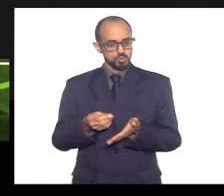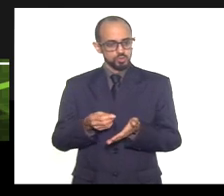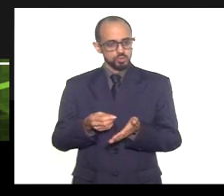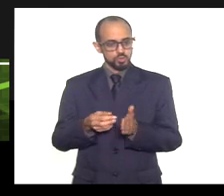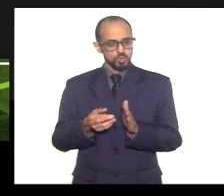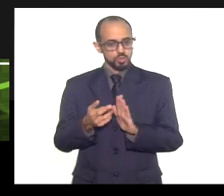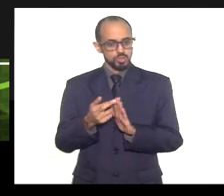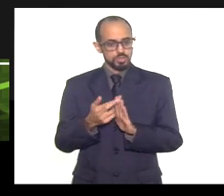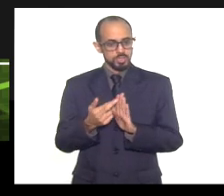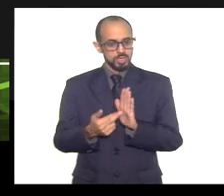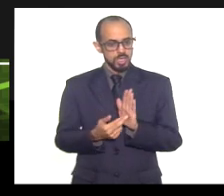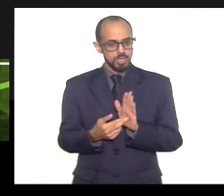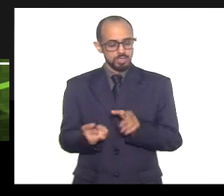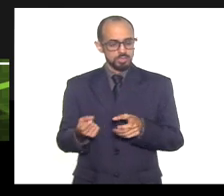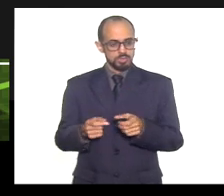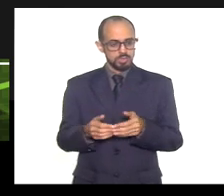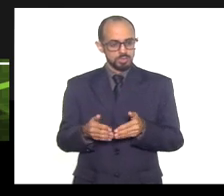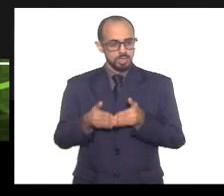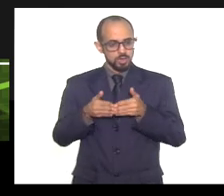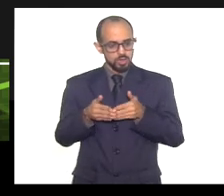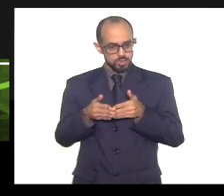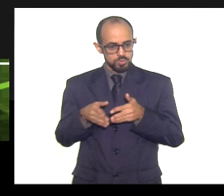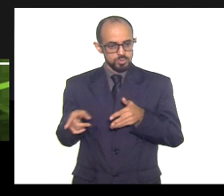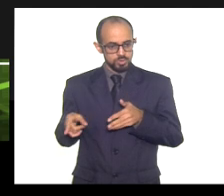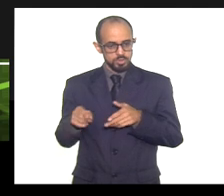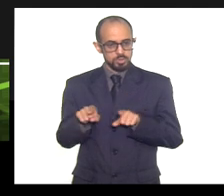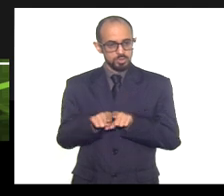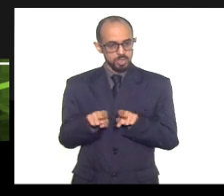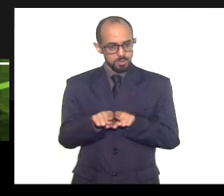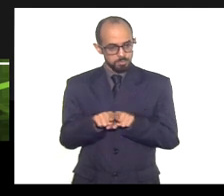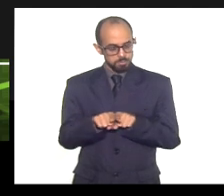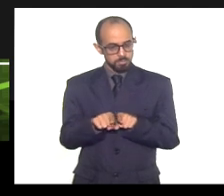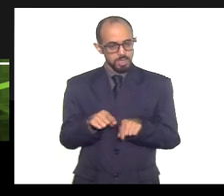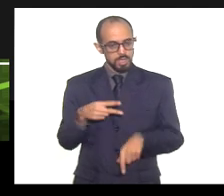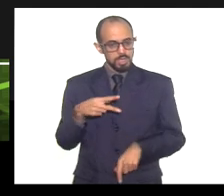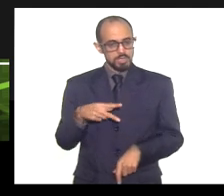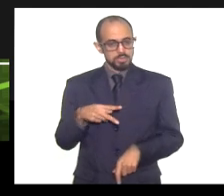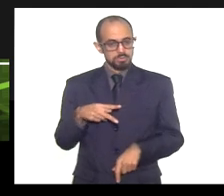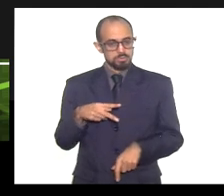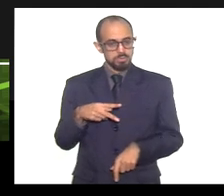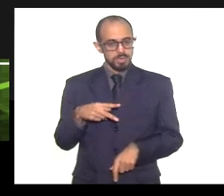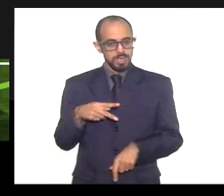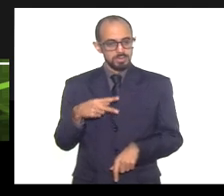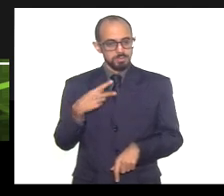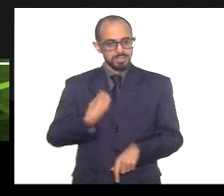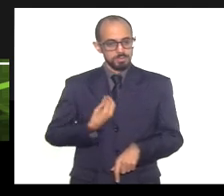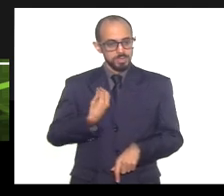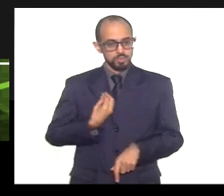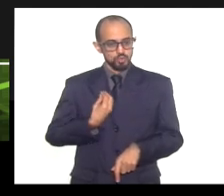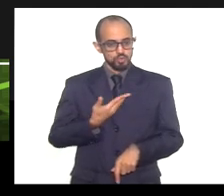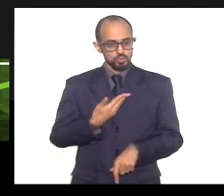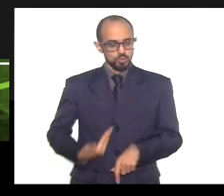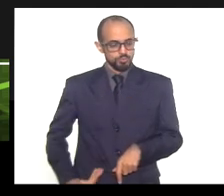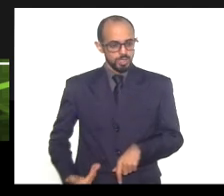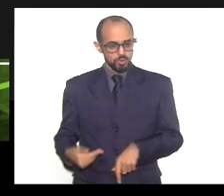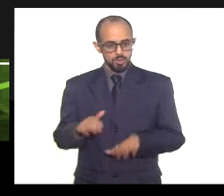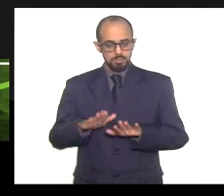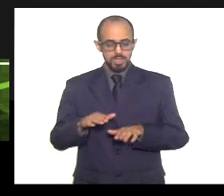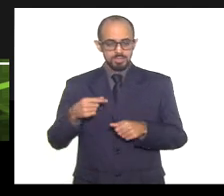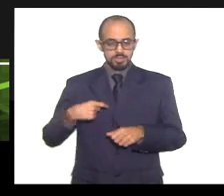aí incluindo as participações governamentais, né? Se eles sentiram